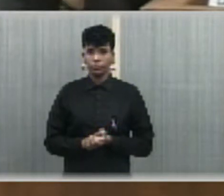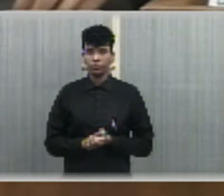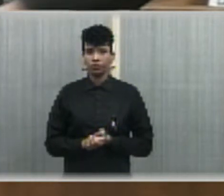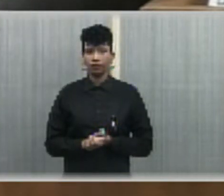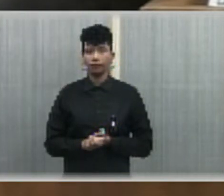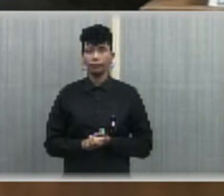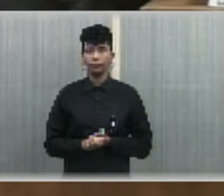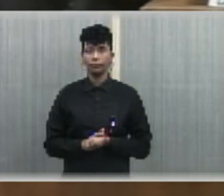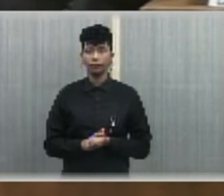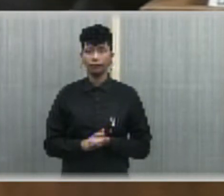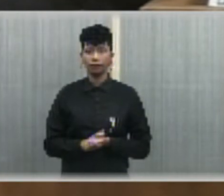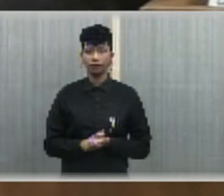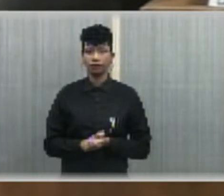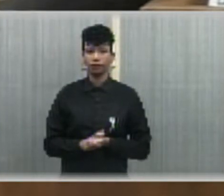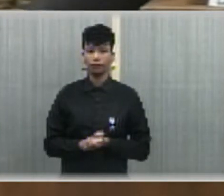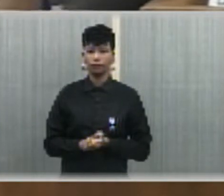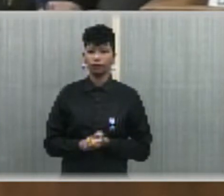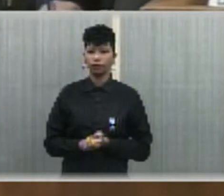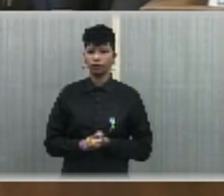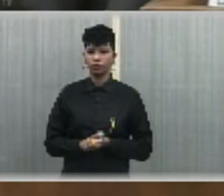Prestação de contas, né?